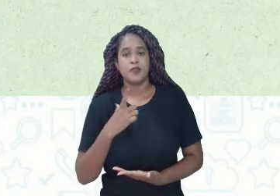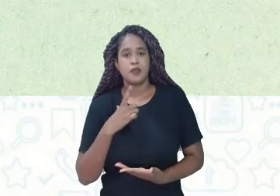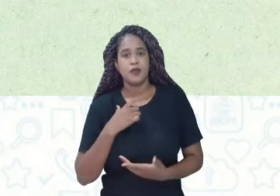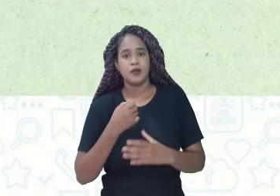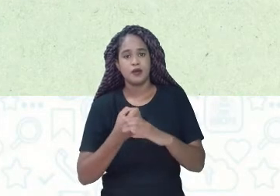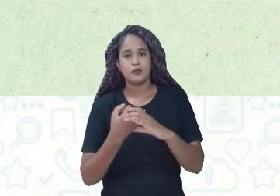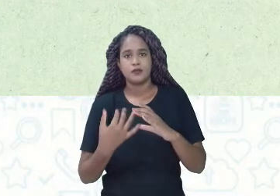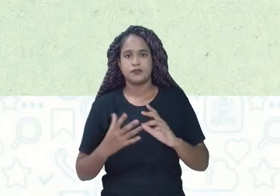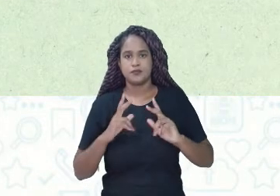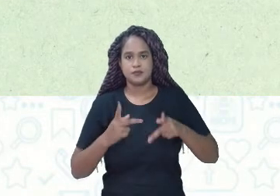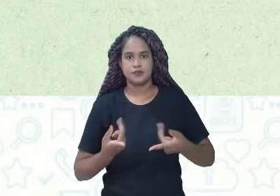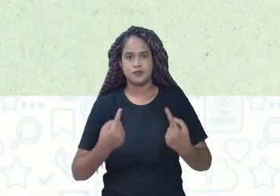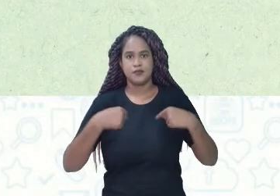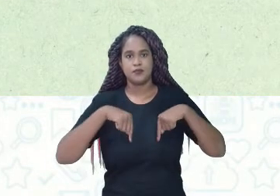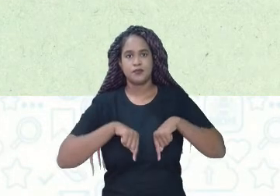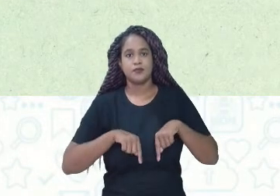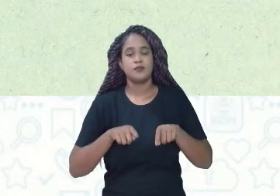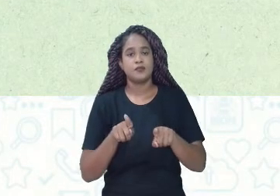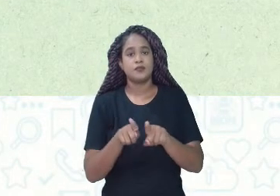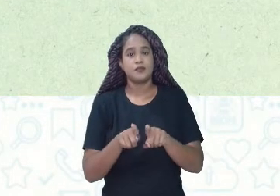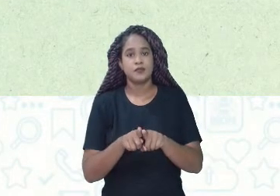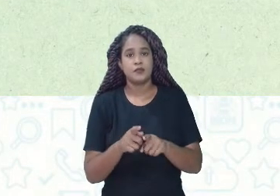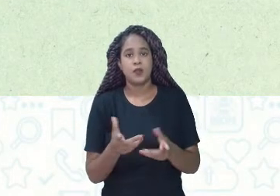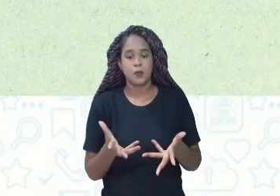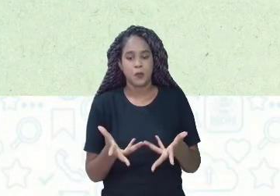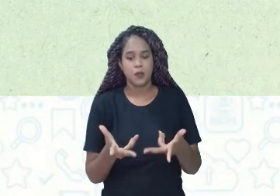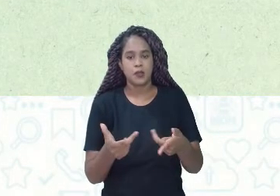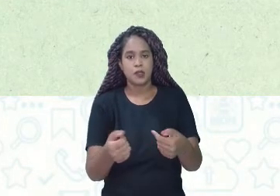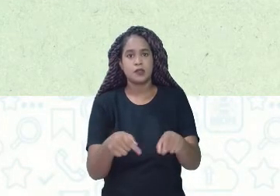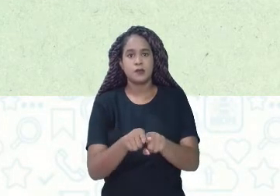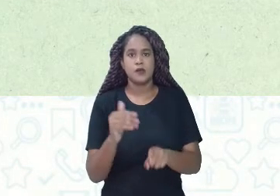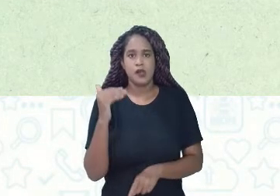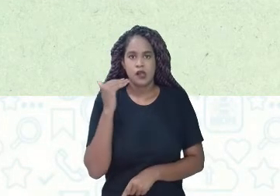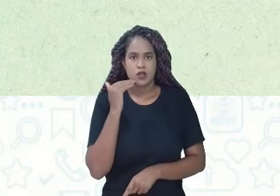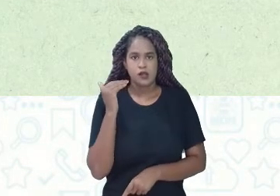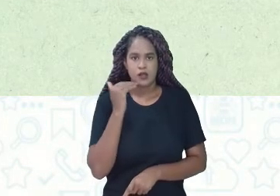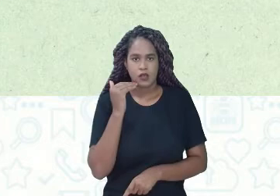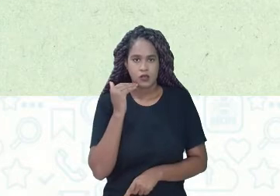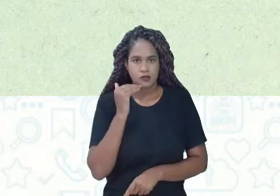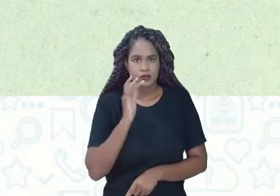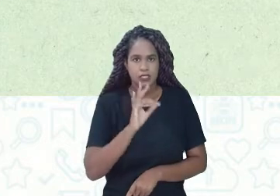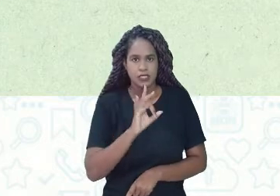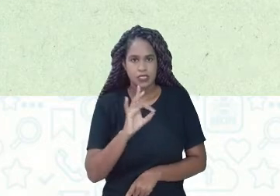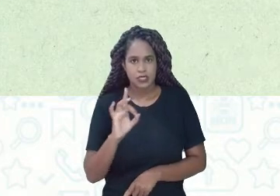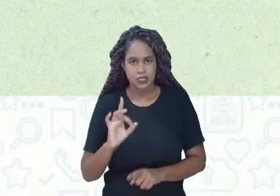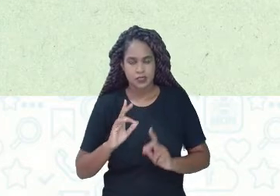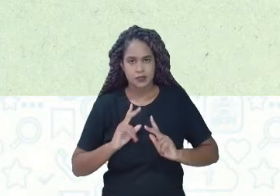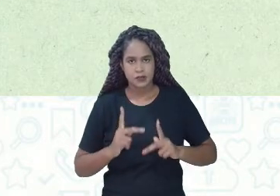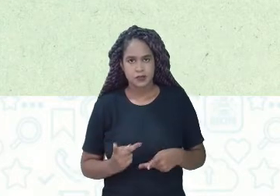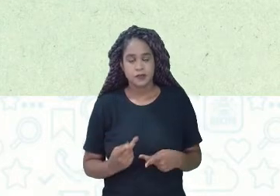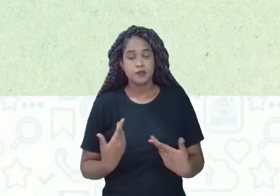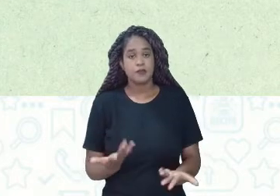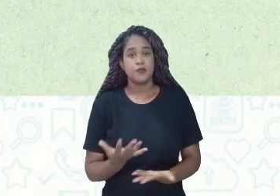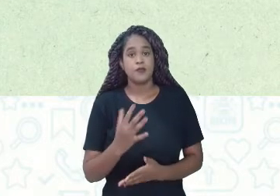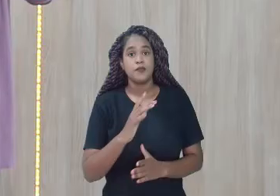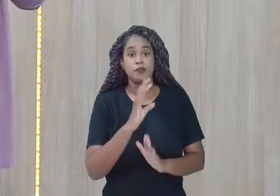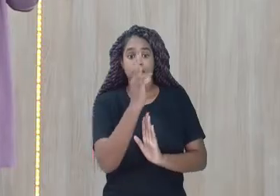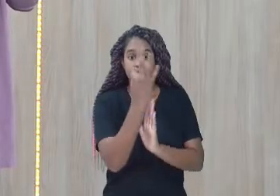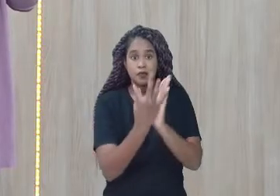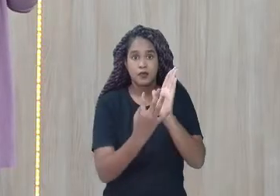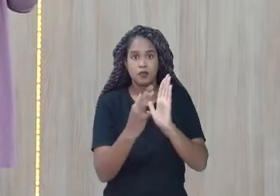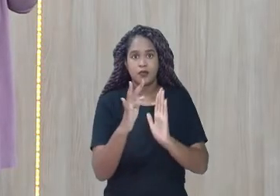as virtudes, qualidades e defeitos do caráter. Então, lembra que a fábula vai ser aquele texto que